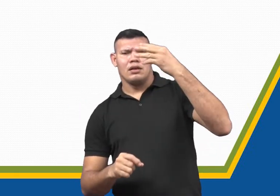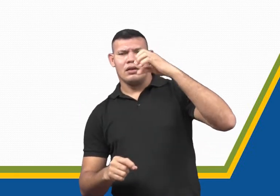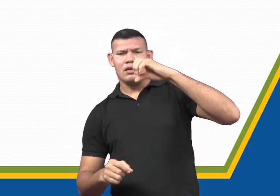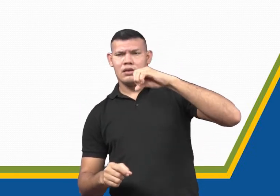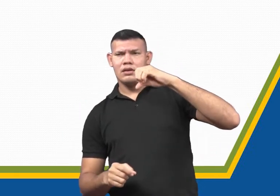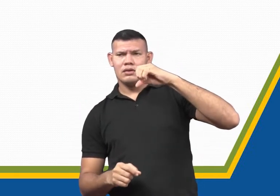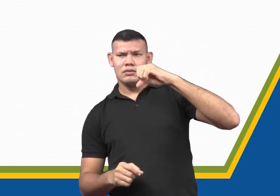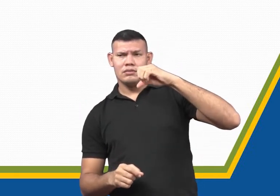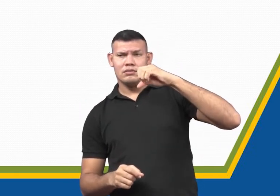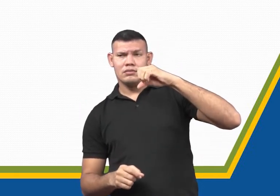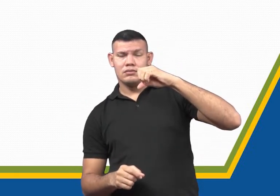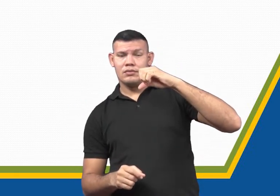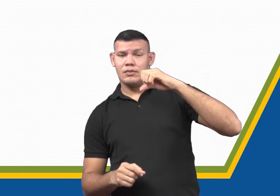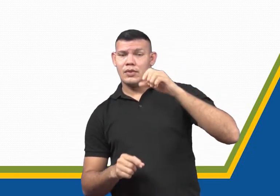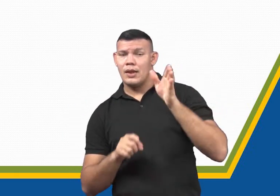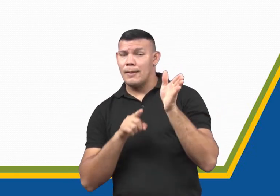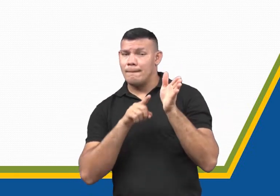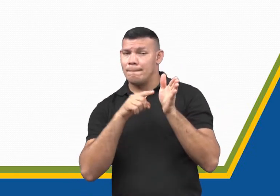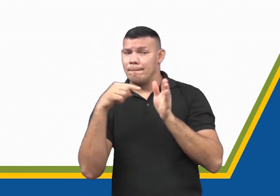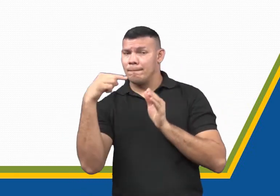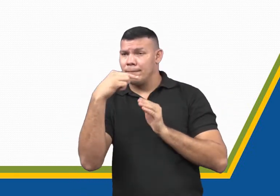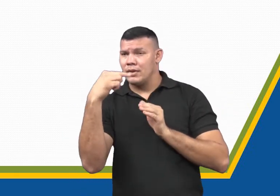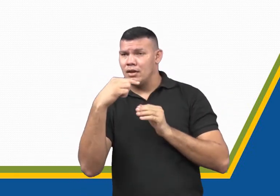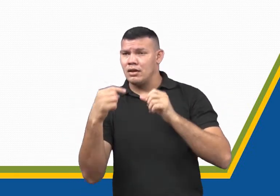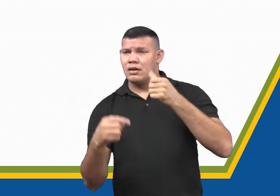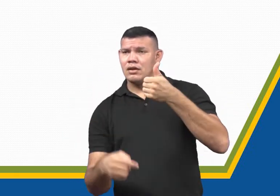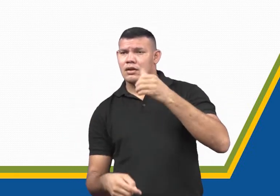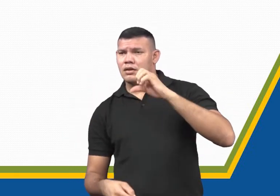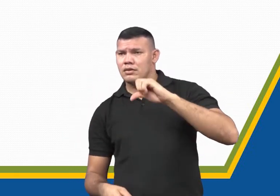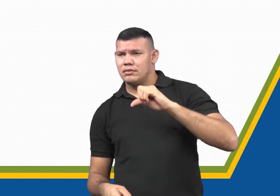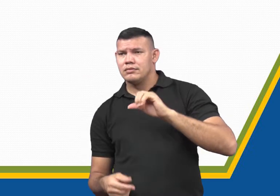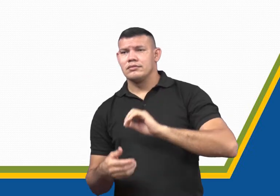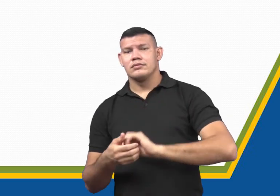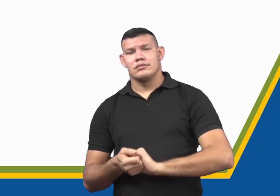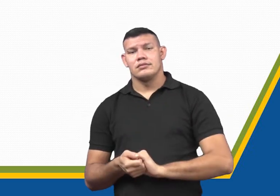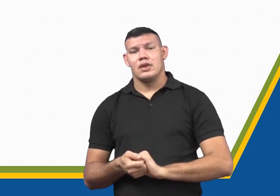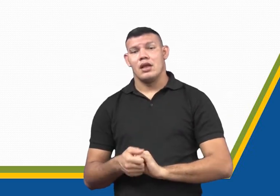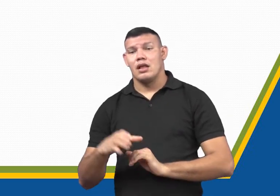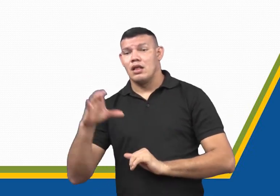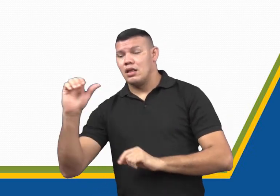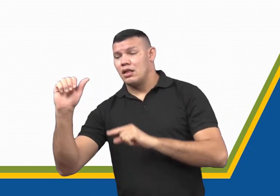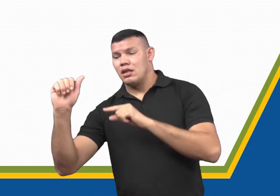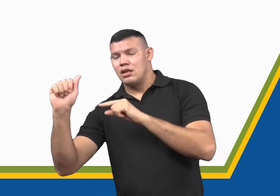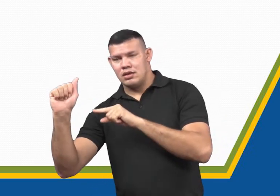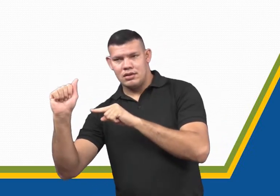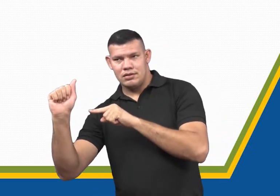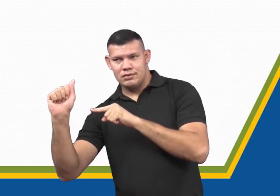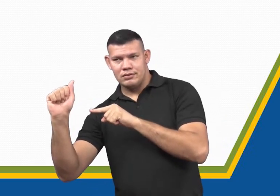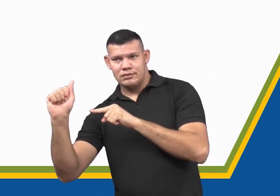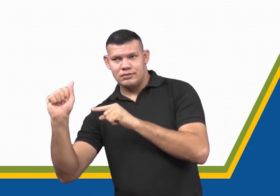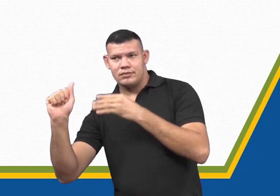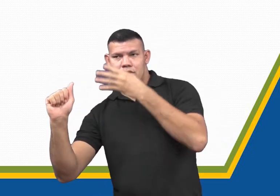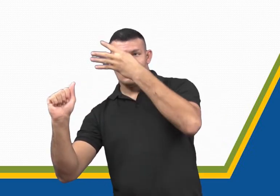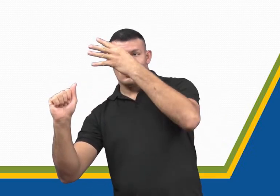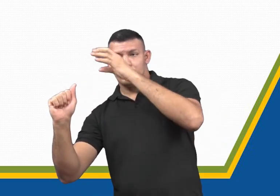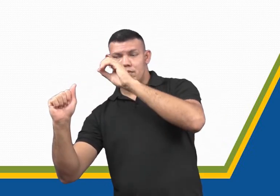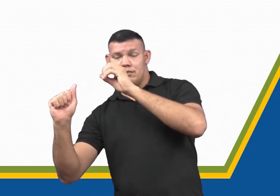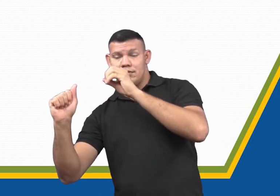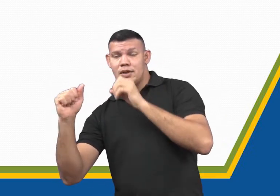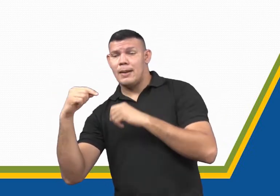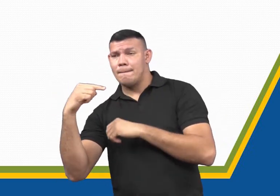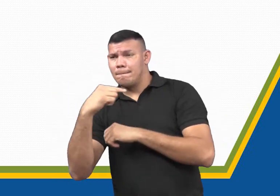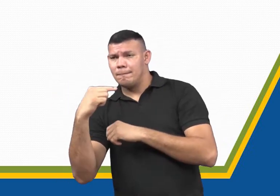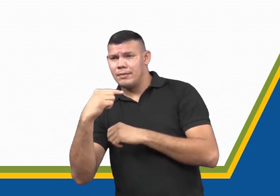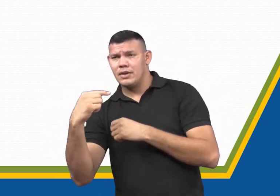nêutrons igual a 20. Se a gente subtrair do cálcio 40 menos 20, nós vamos ter 20 nêutrons. Então, eles